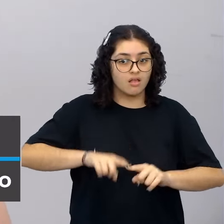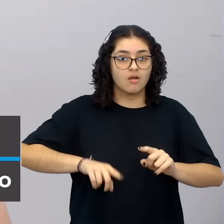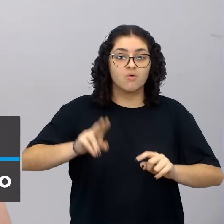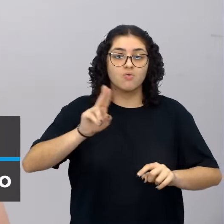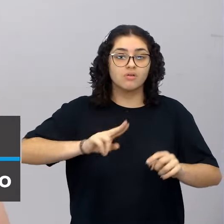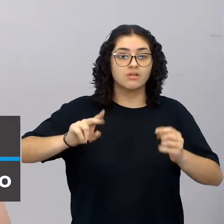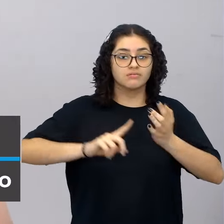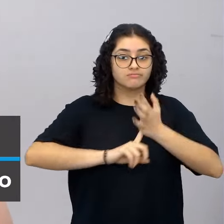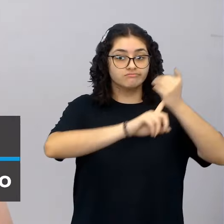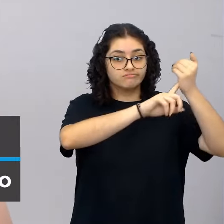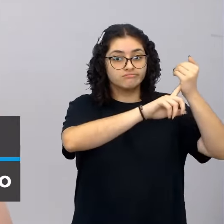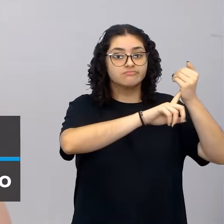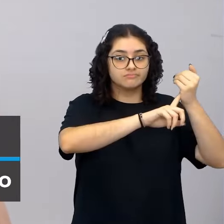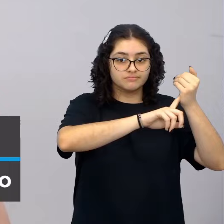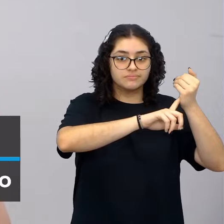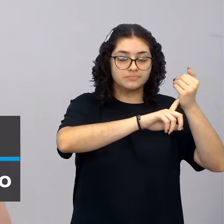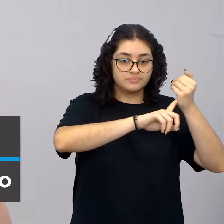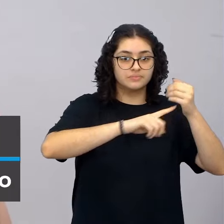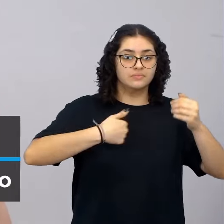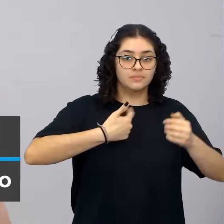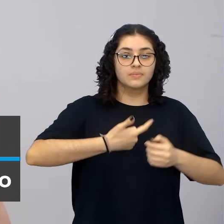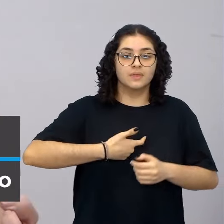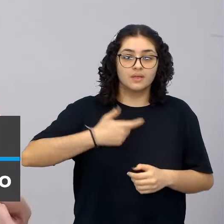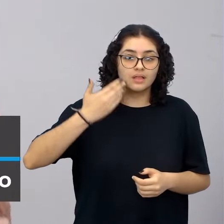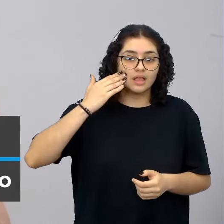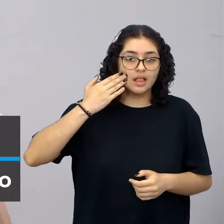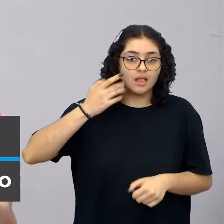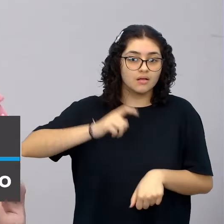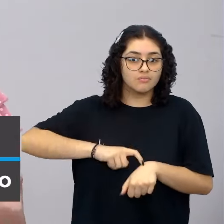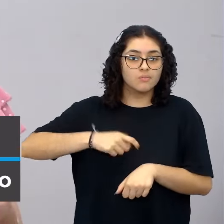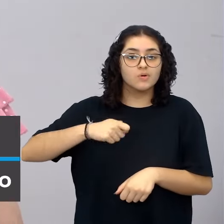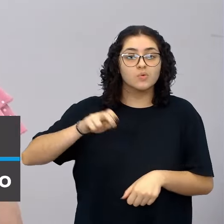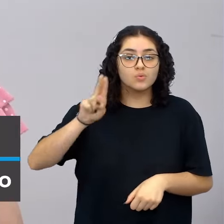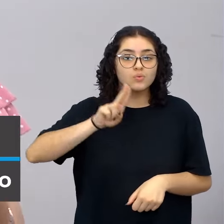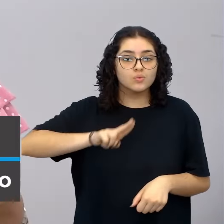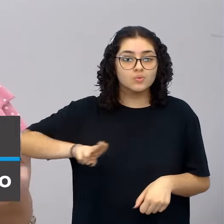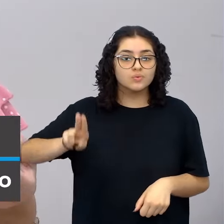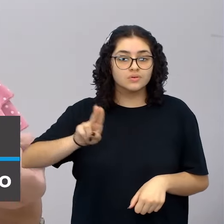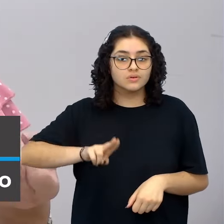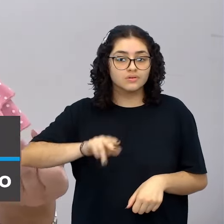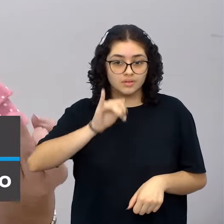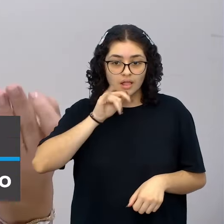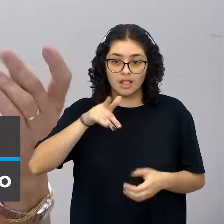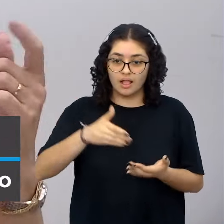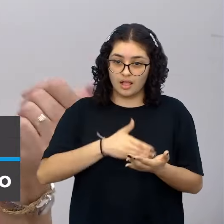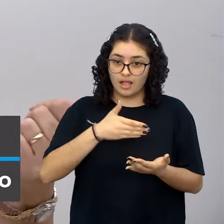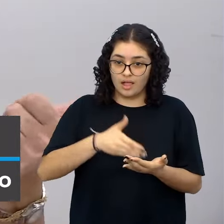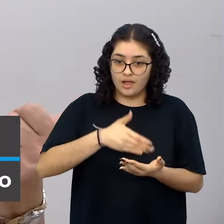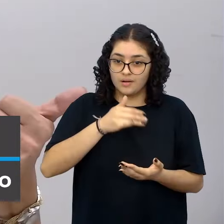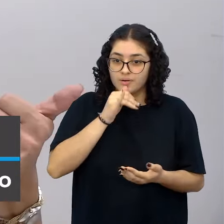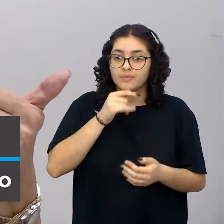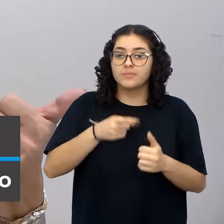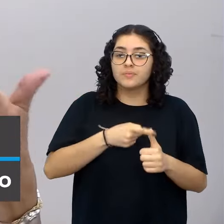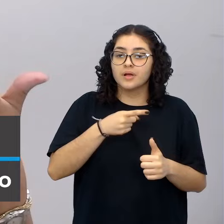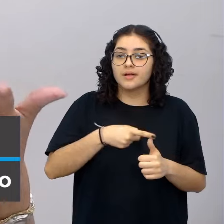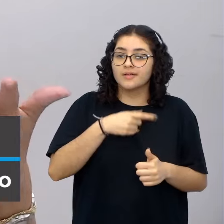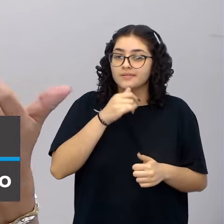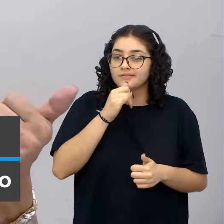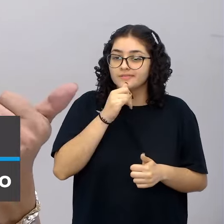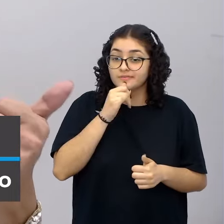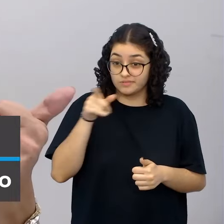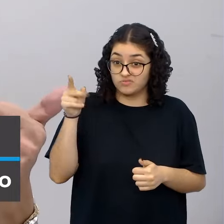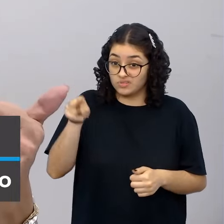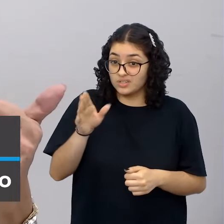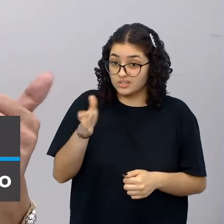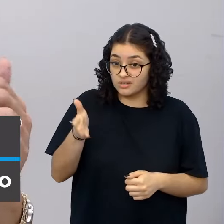da tecnologia. A gente vai ter que, em algum momento, usar, e tem isso no caderno. Então, o primeiro volume que vocês